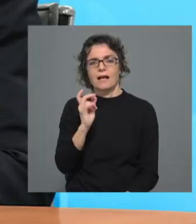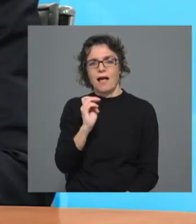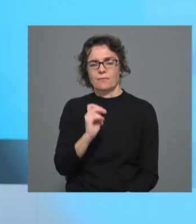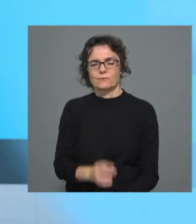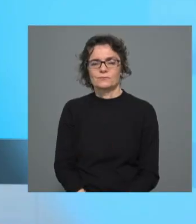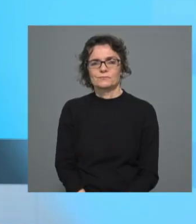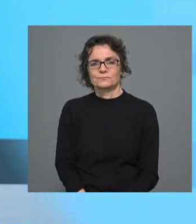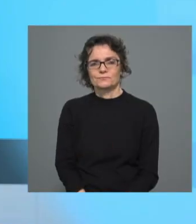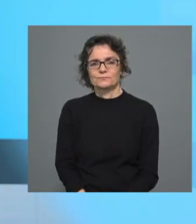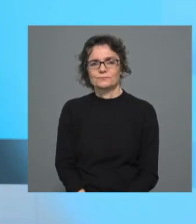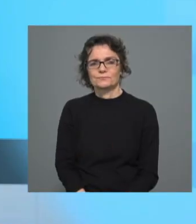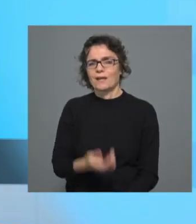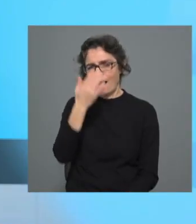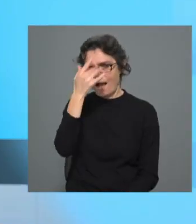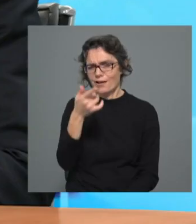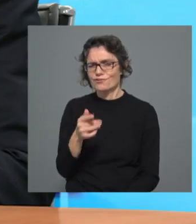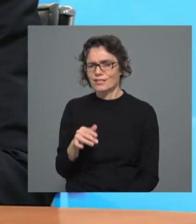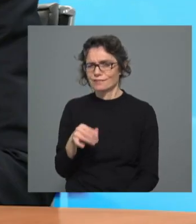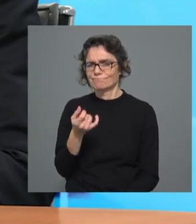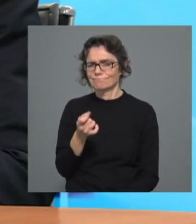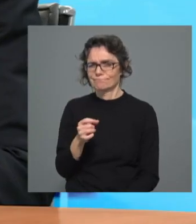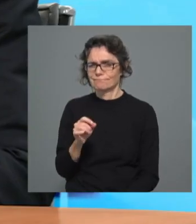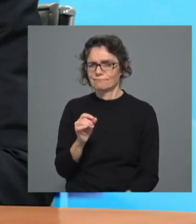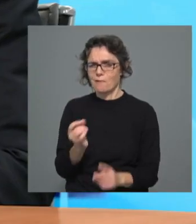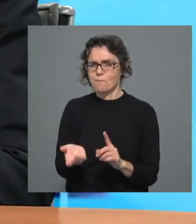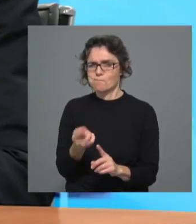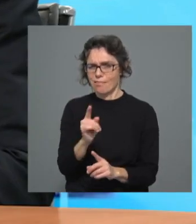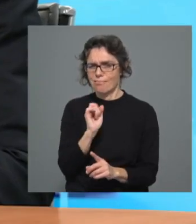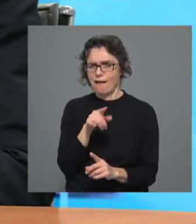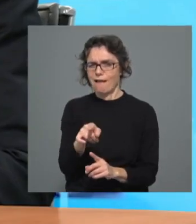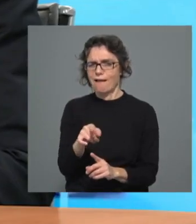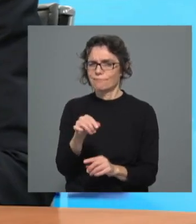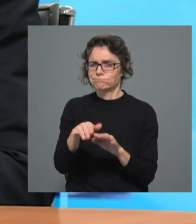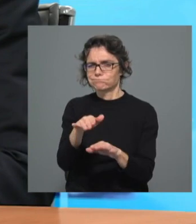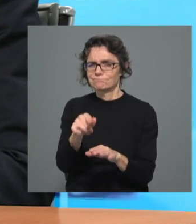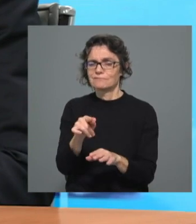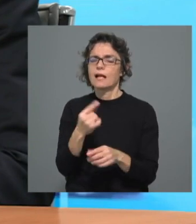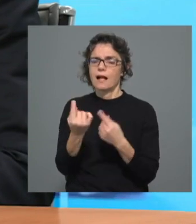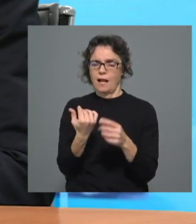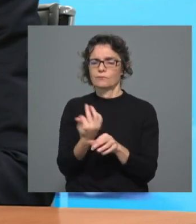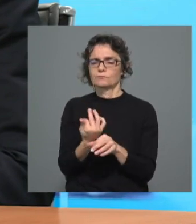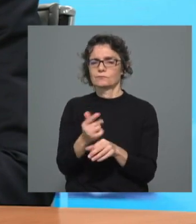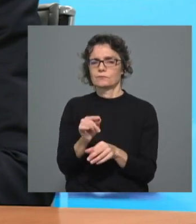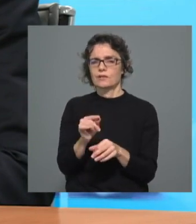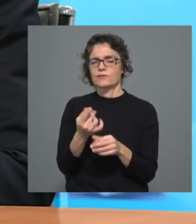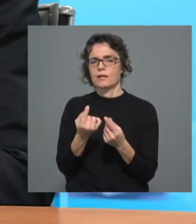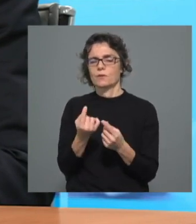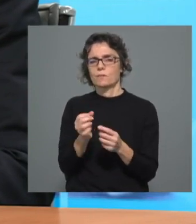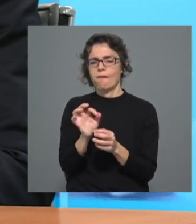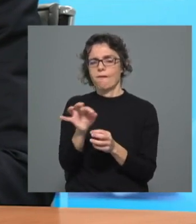nesse sentido? Passos dados, para já, foram integrados nas comemorações, foi integrado